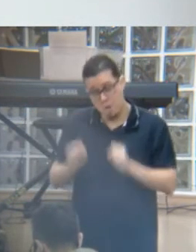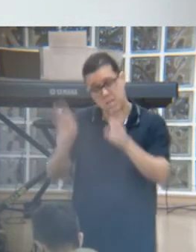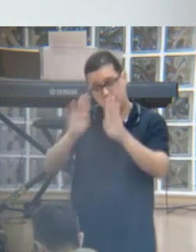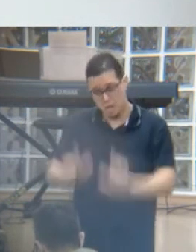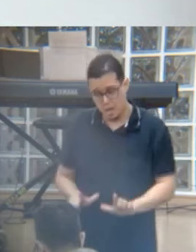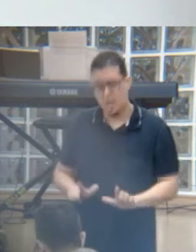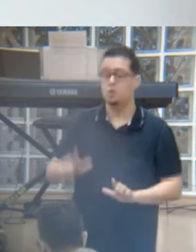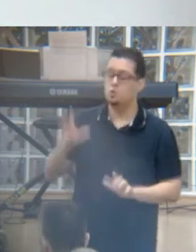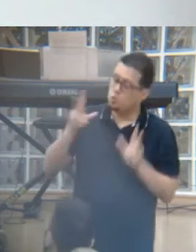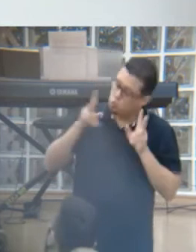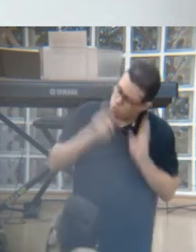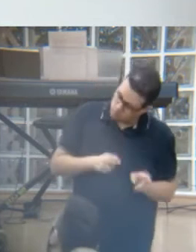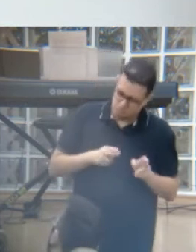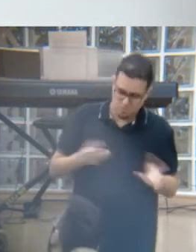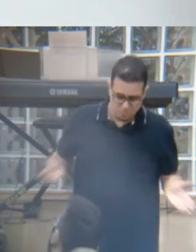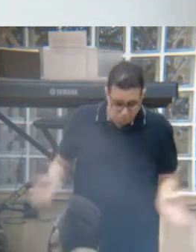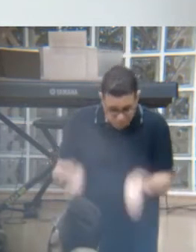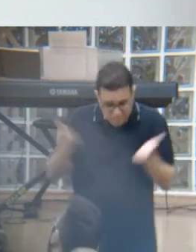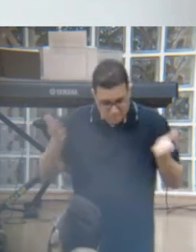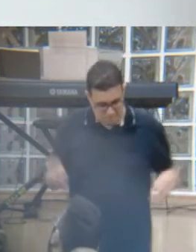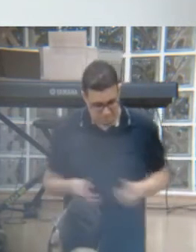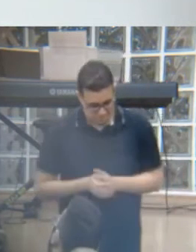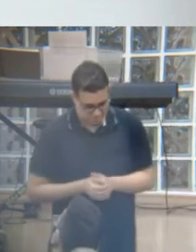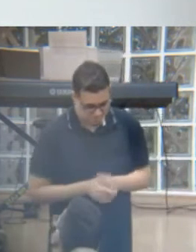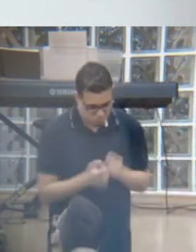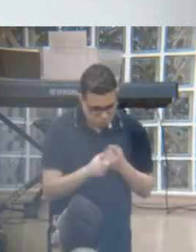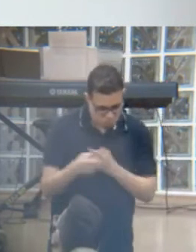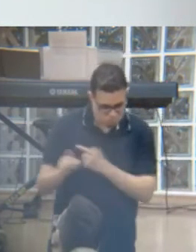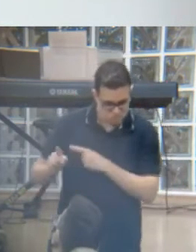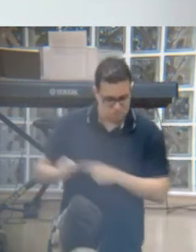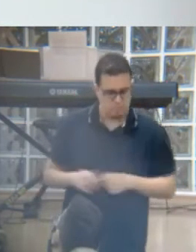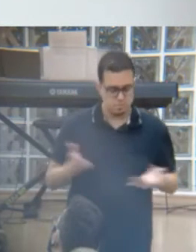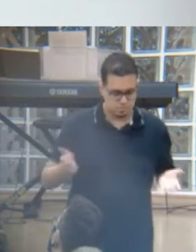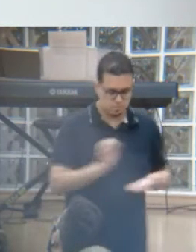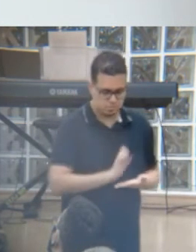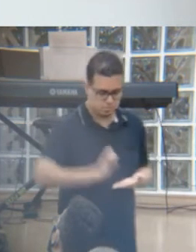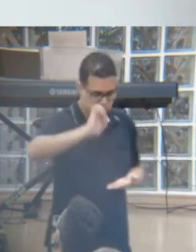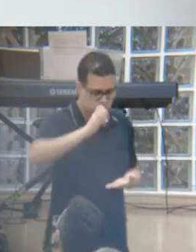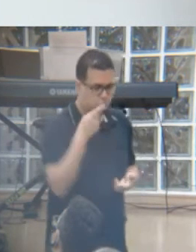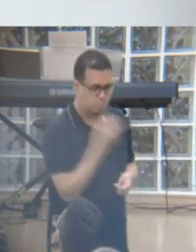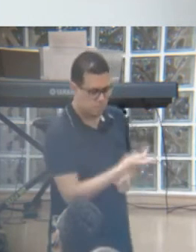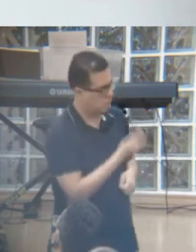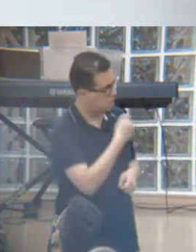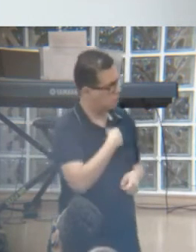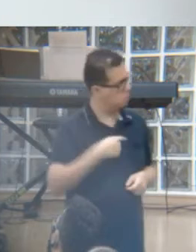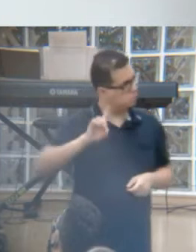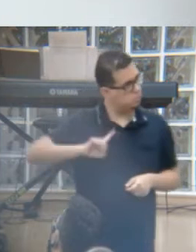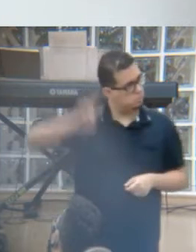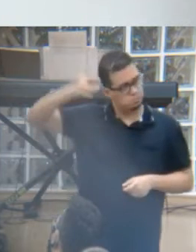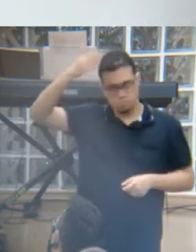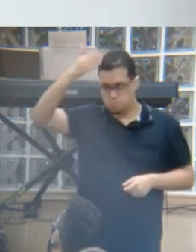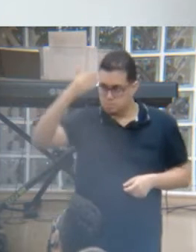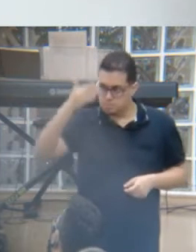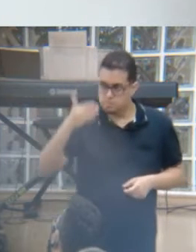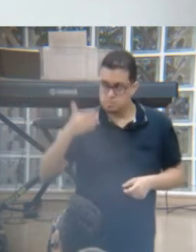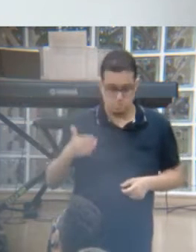Ele declara a sua confiança. Eu estou perante a face do Deus que ouve